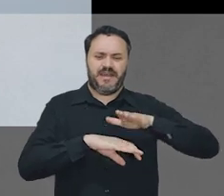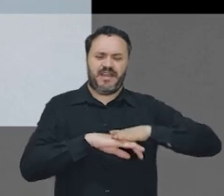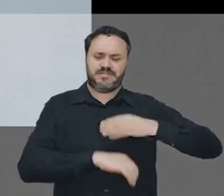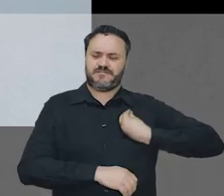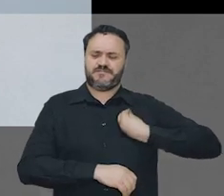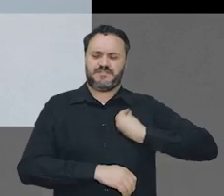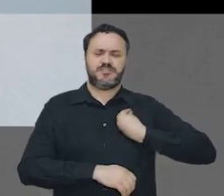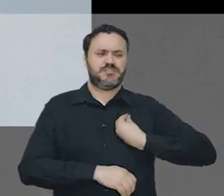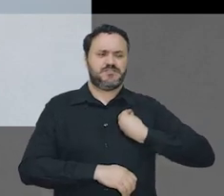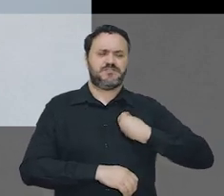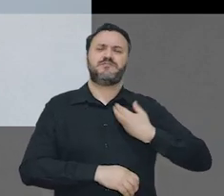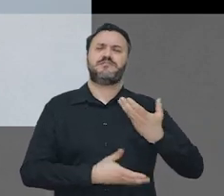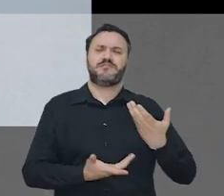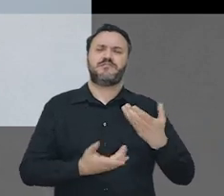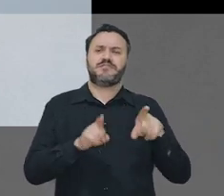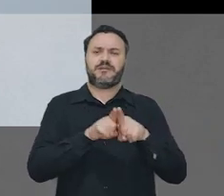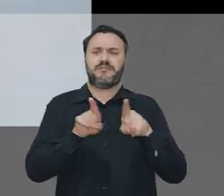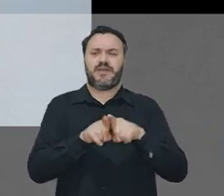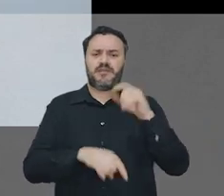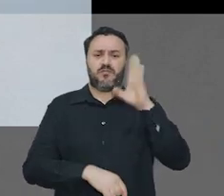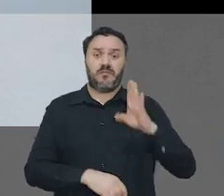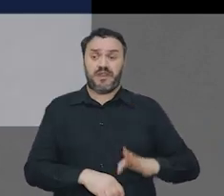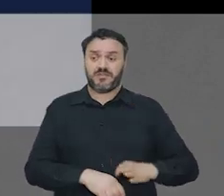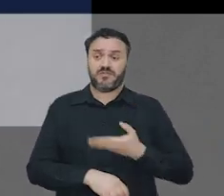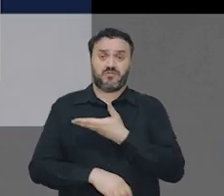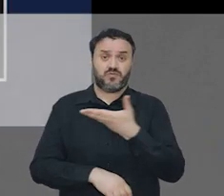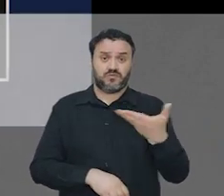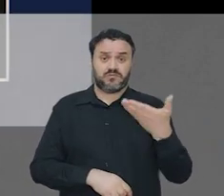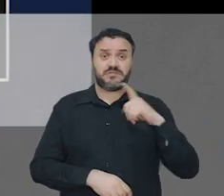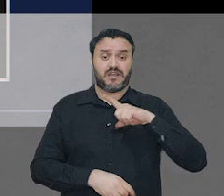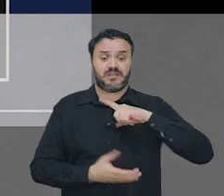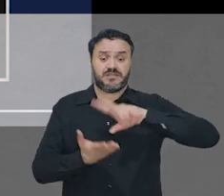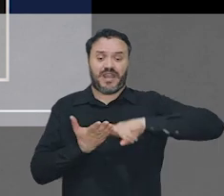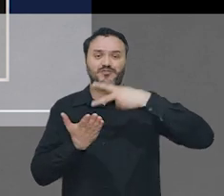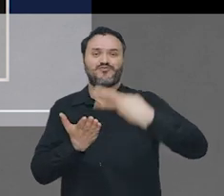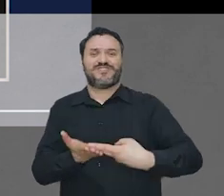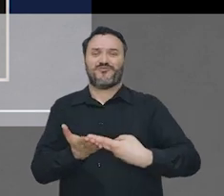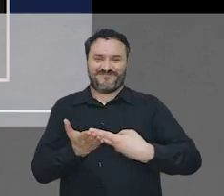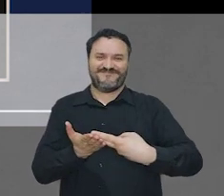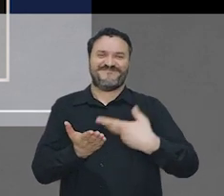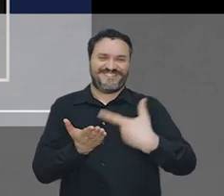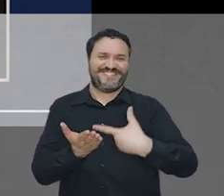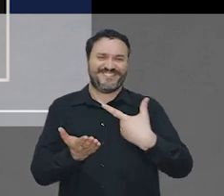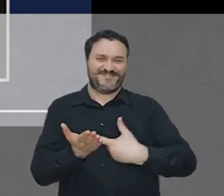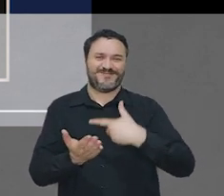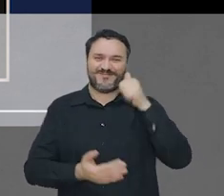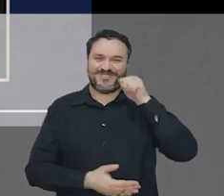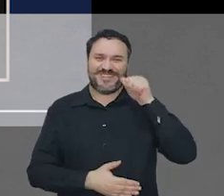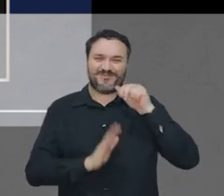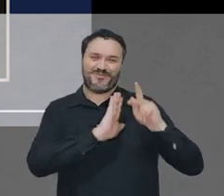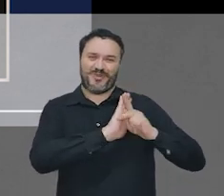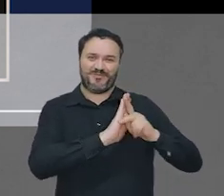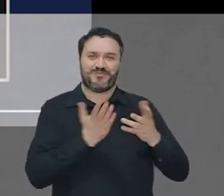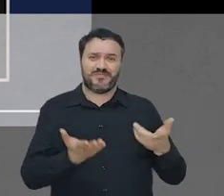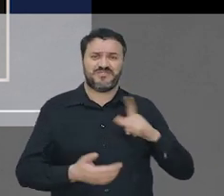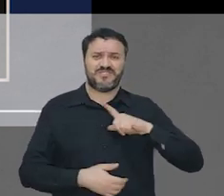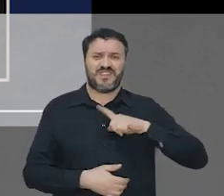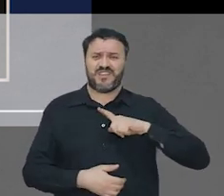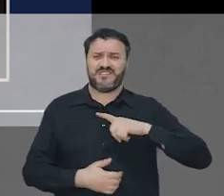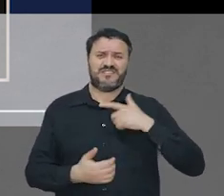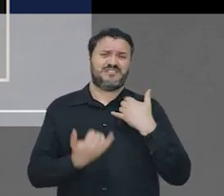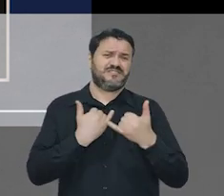também no Brasil por meio da literatura traduzida. Entre os vários exemplos que a gente pode citar,